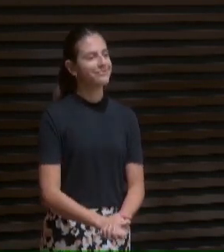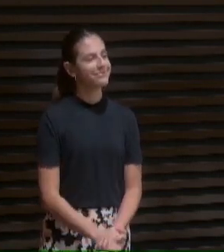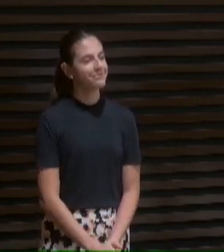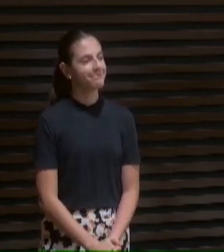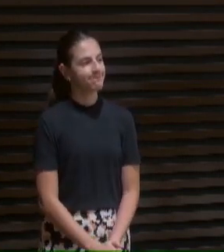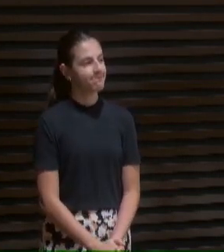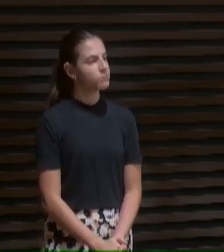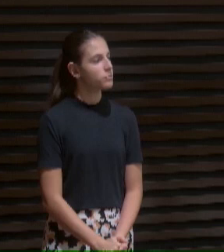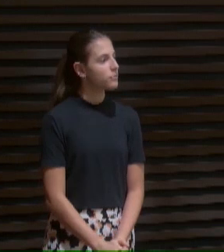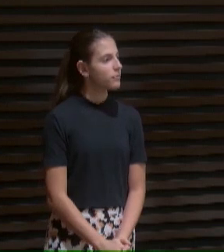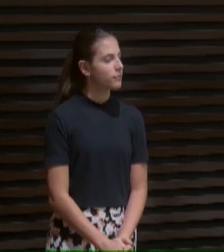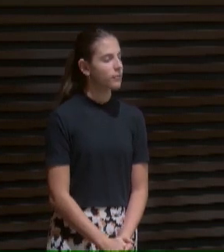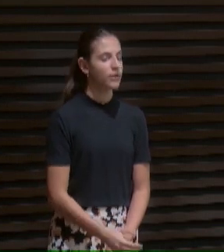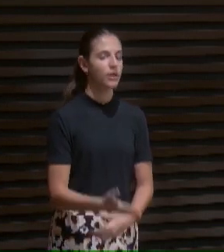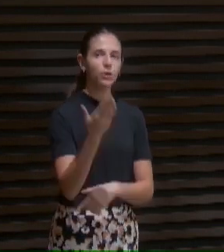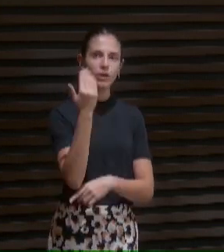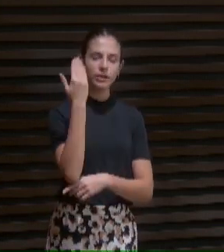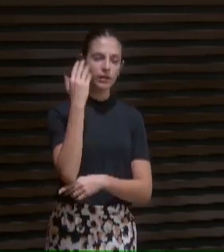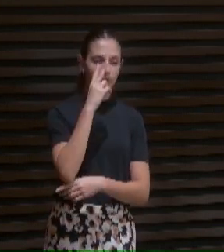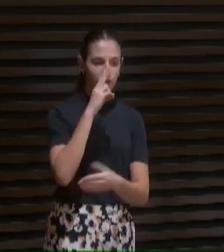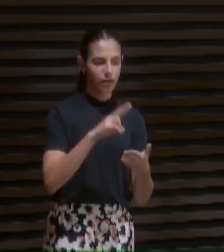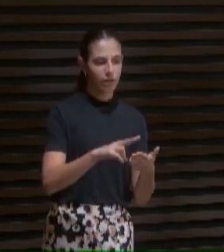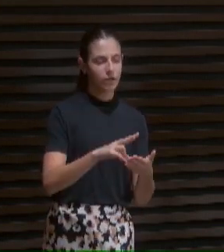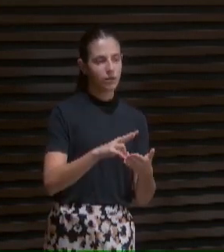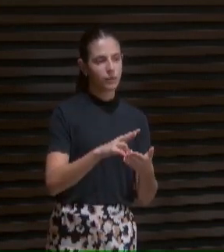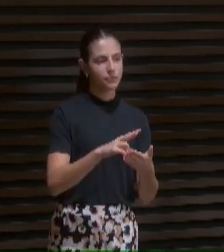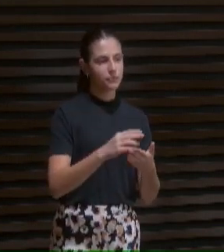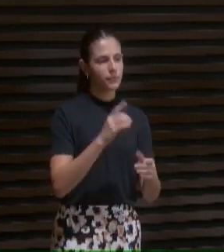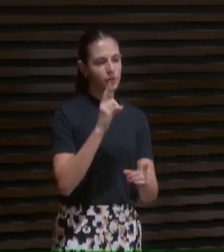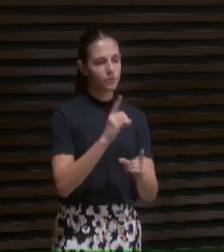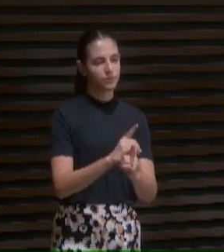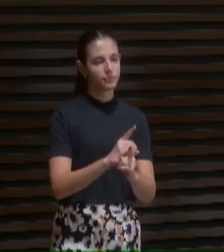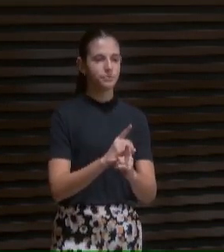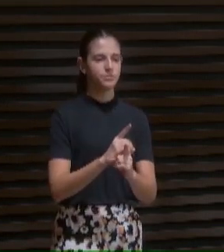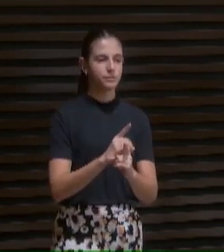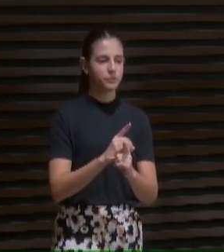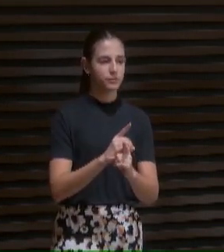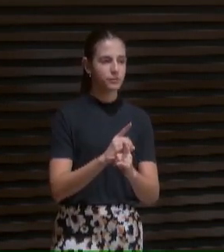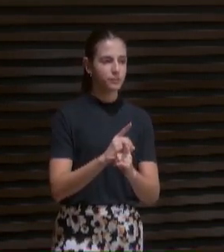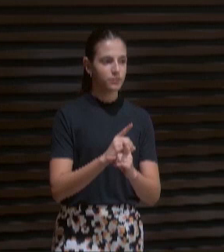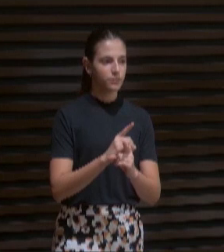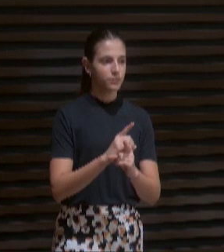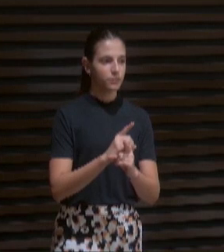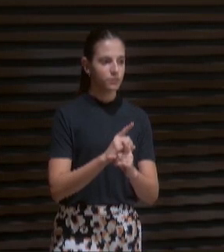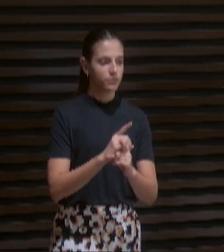Eu estava lendo outro dia uma coisa e encontrei um